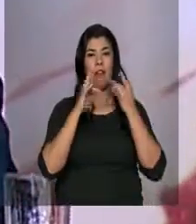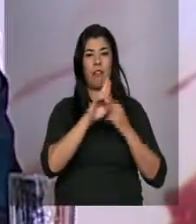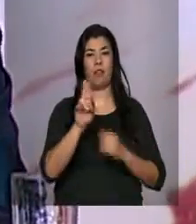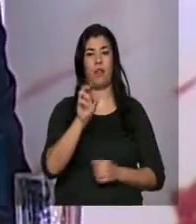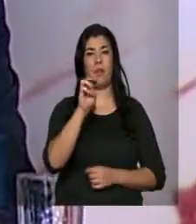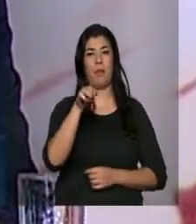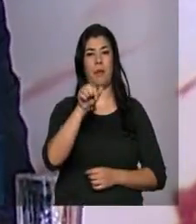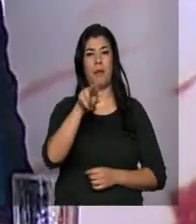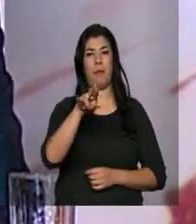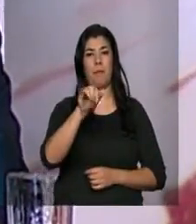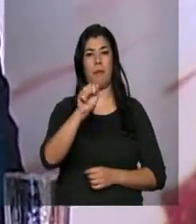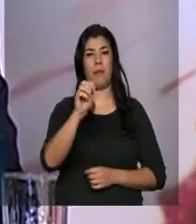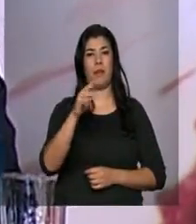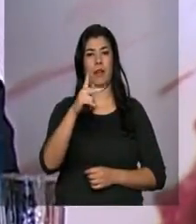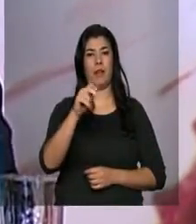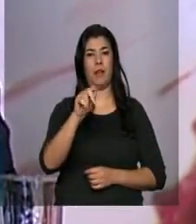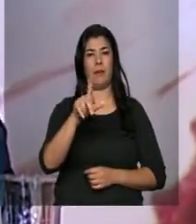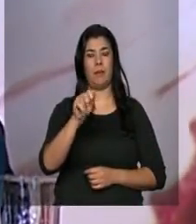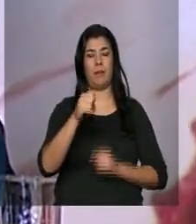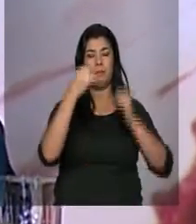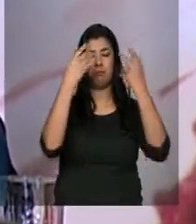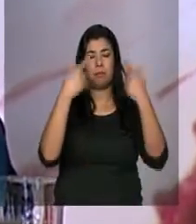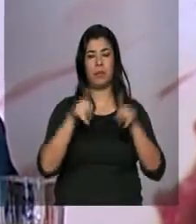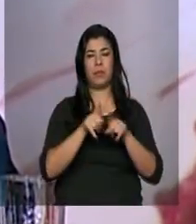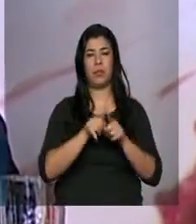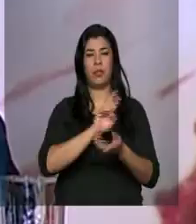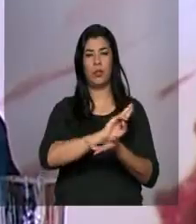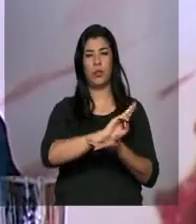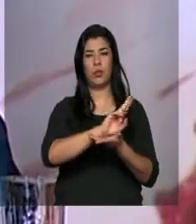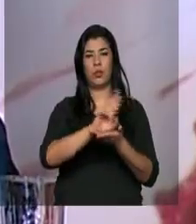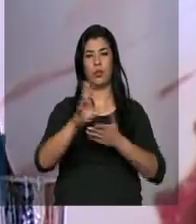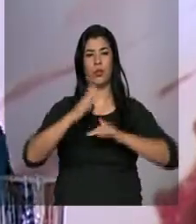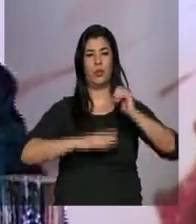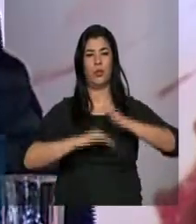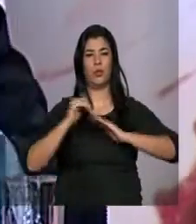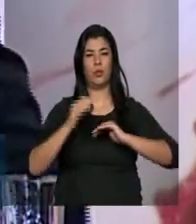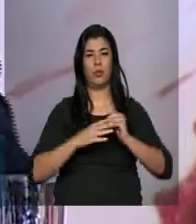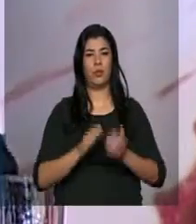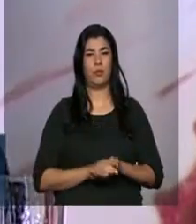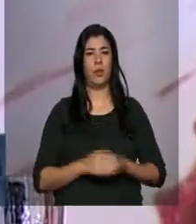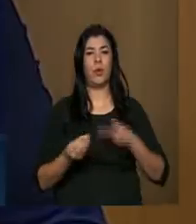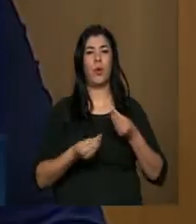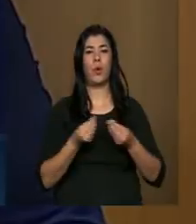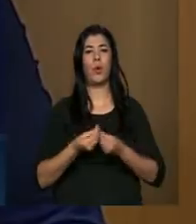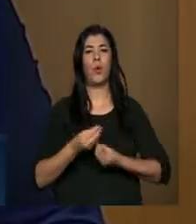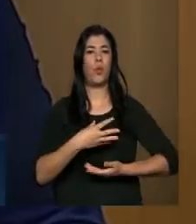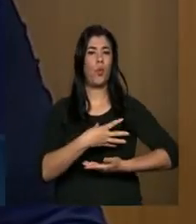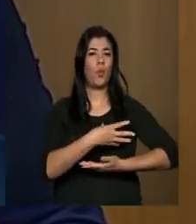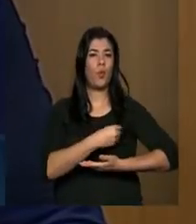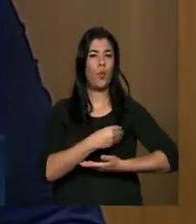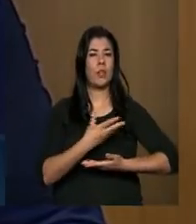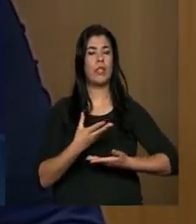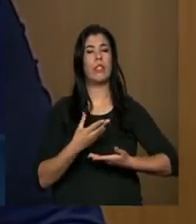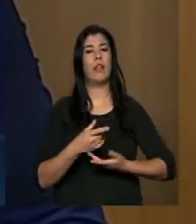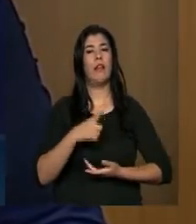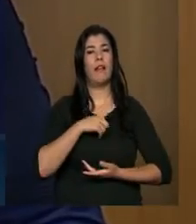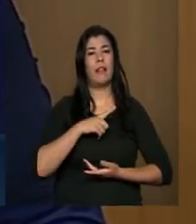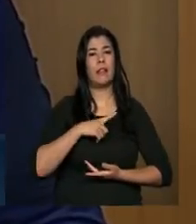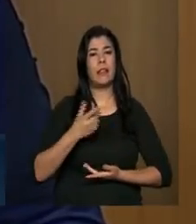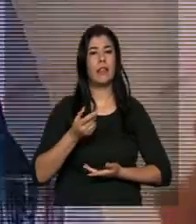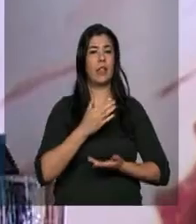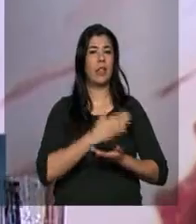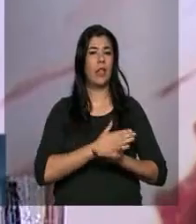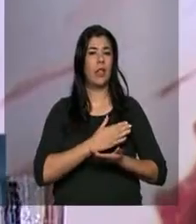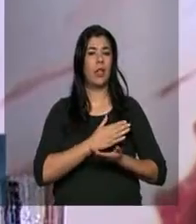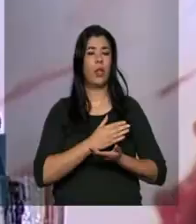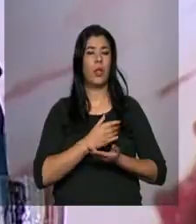existem diferentes fases nos bancos de leite humano, em todo esse processo, né? Uma fase humana, uma fase técnica, uma